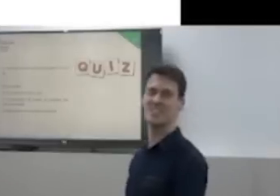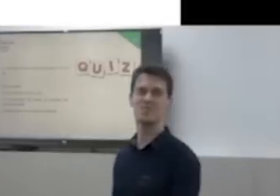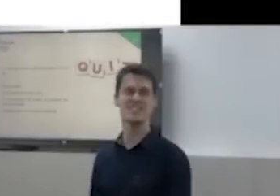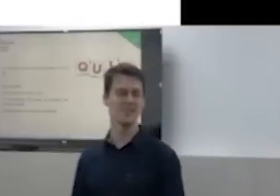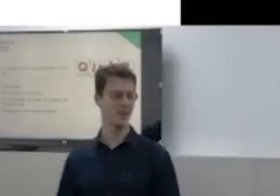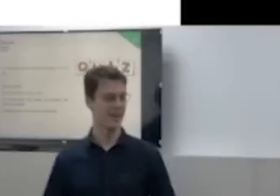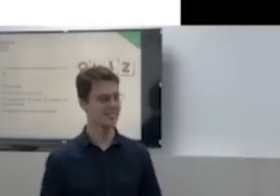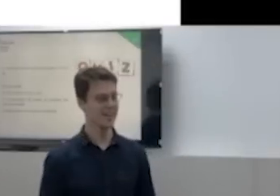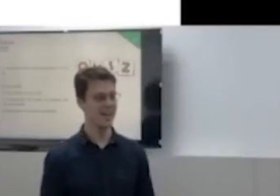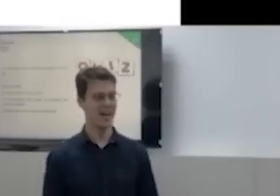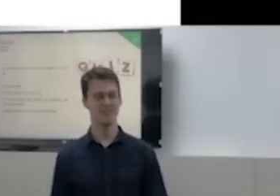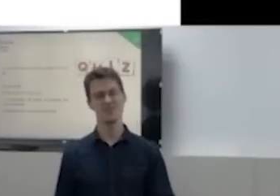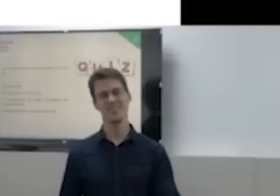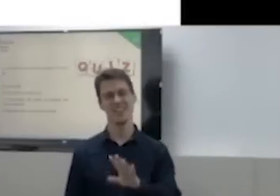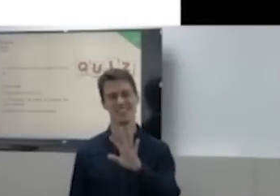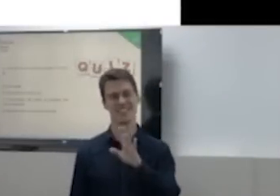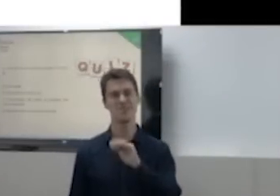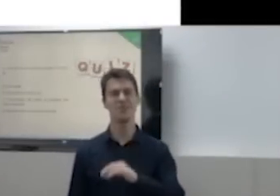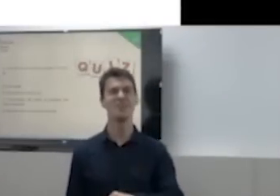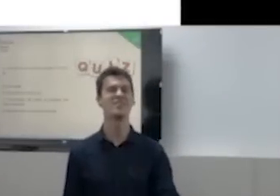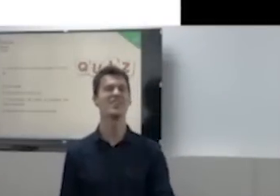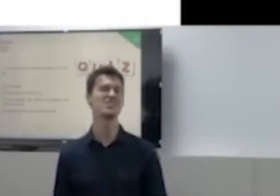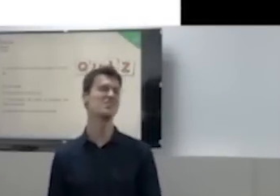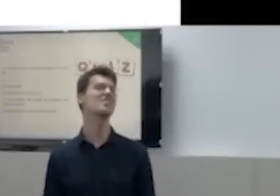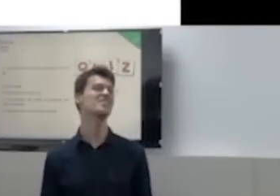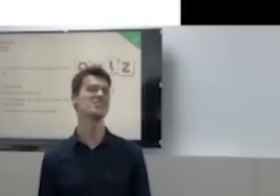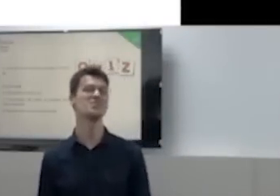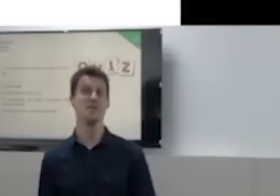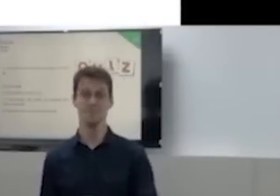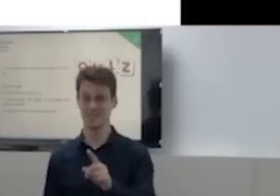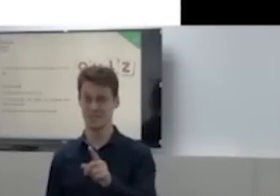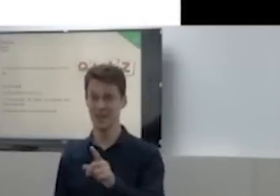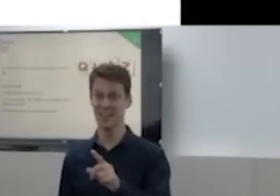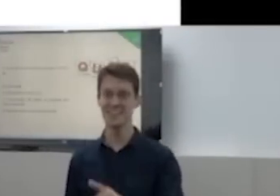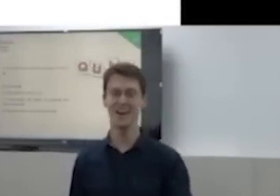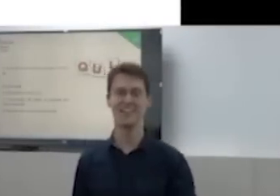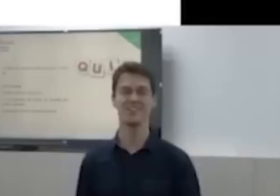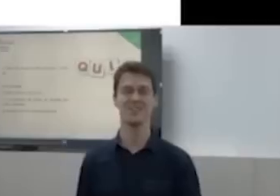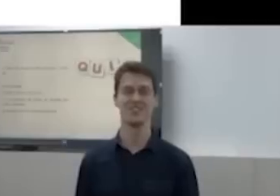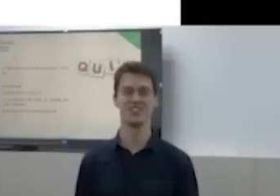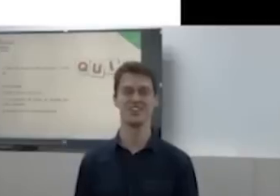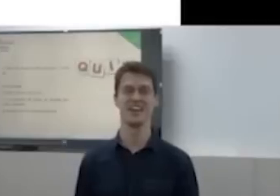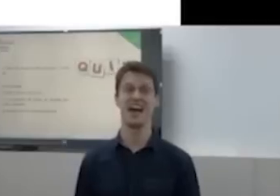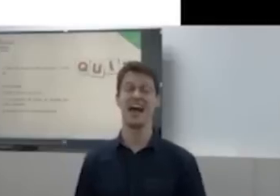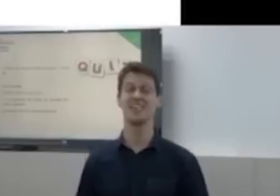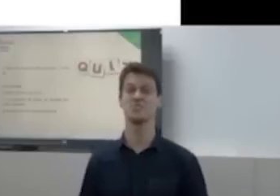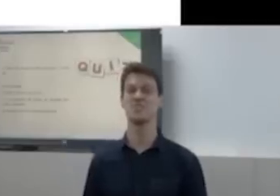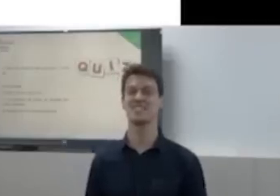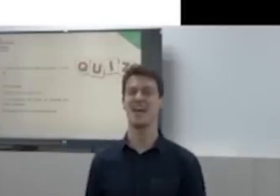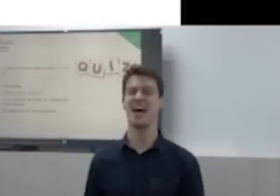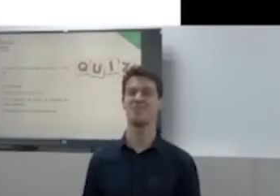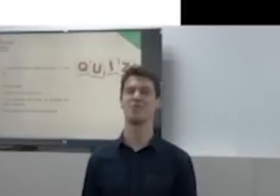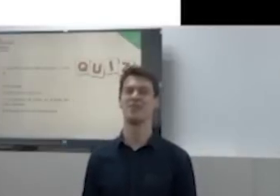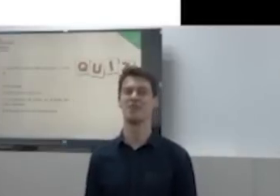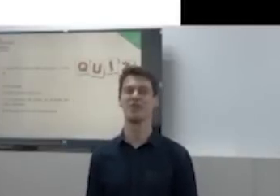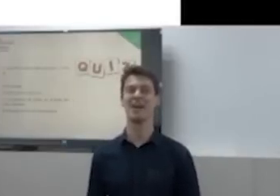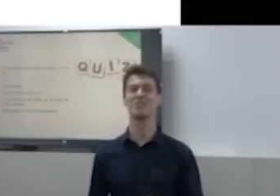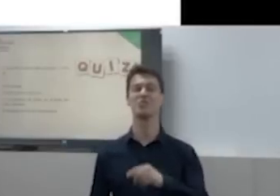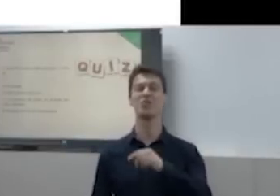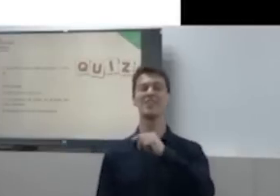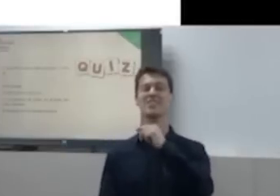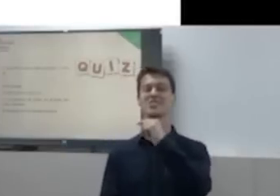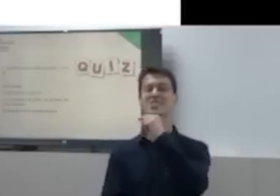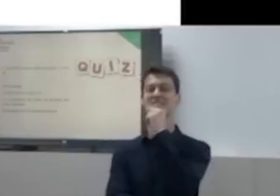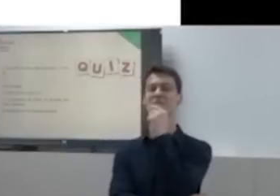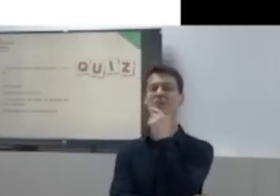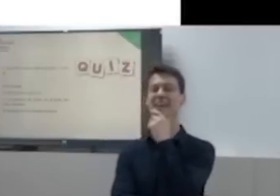Vamos lá ver a nossa resposta correta? Ah, Fabiana, essa era um pouquinho mais difícil. Mas eu falei na aula de hoje. A responsável. Eu